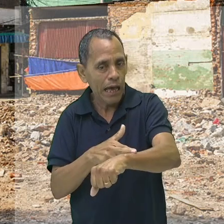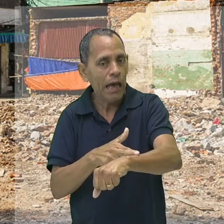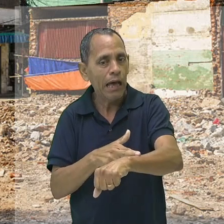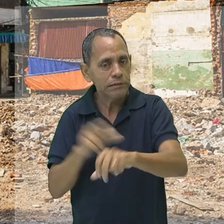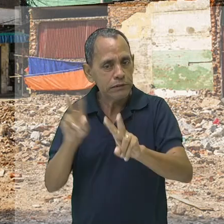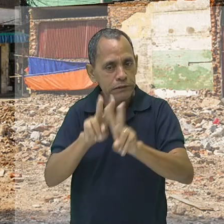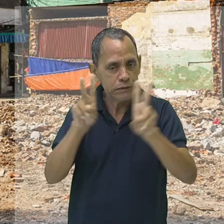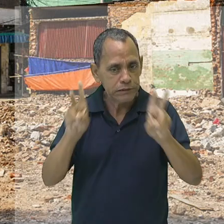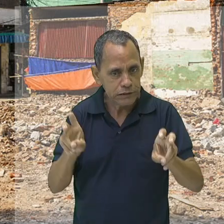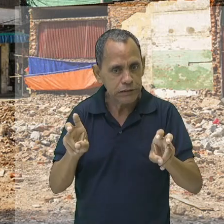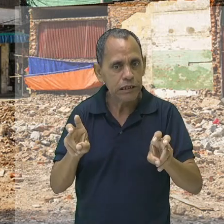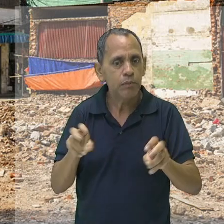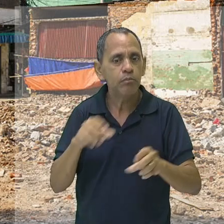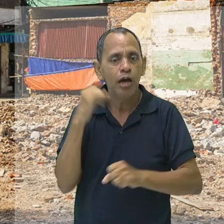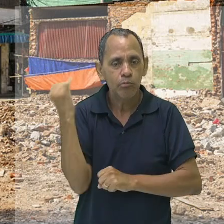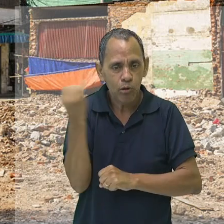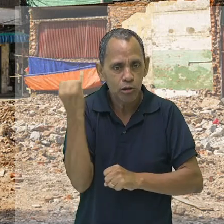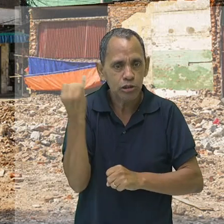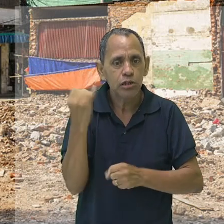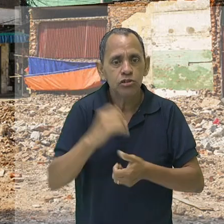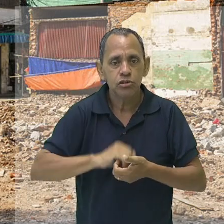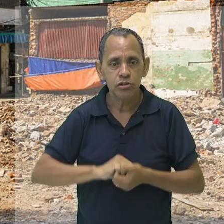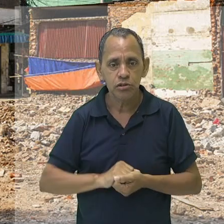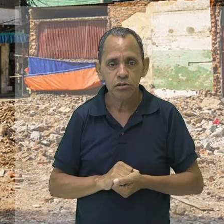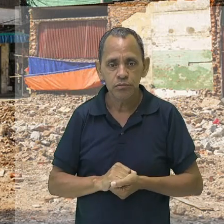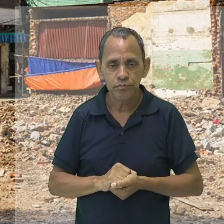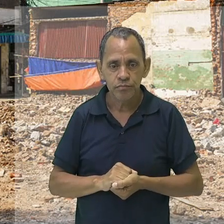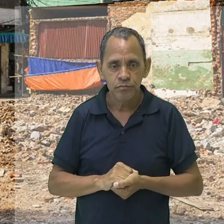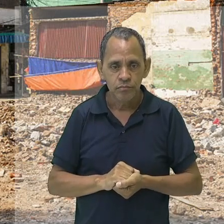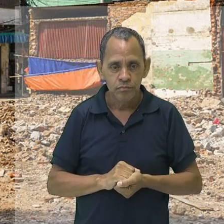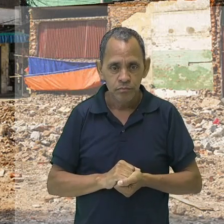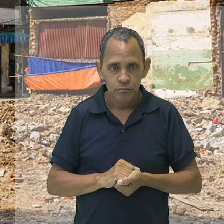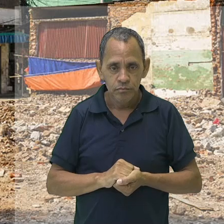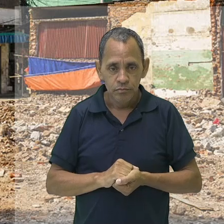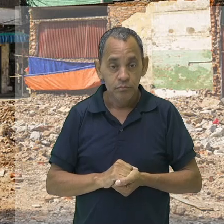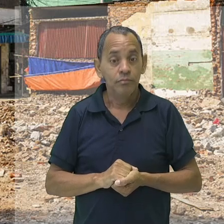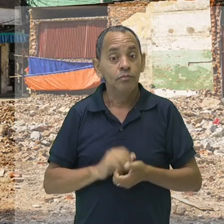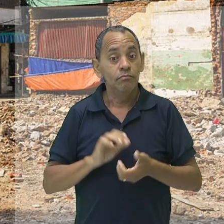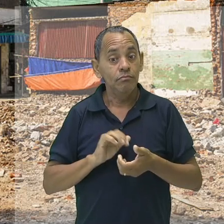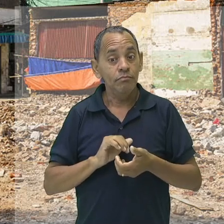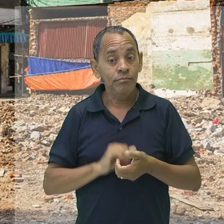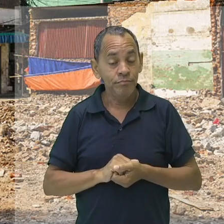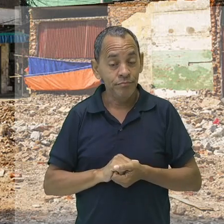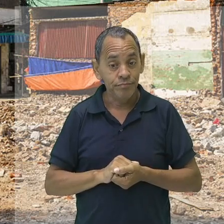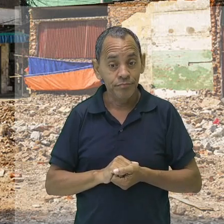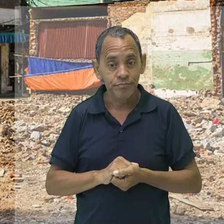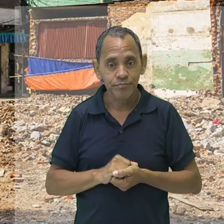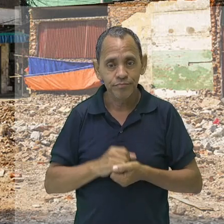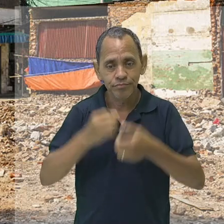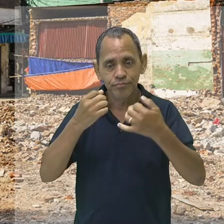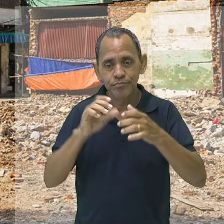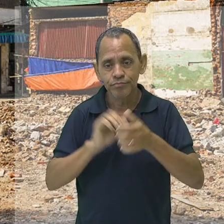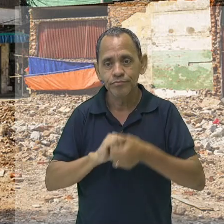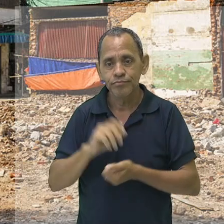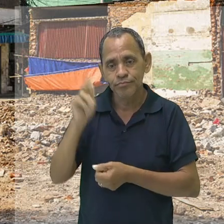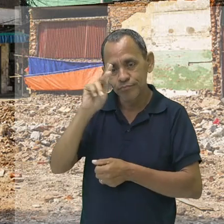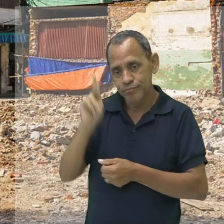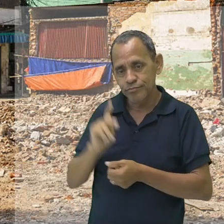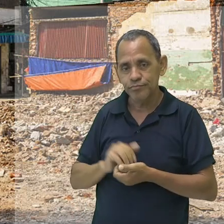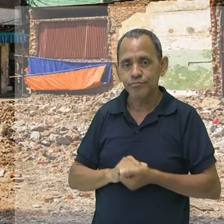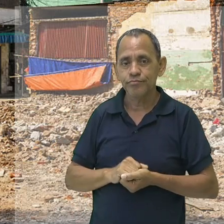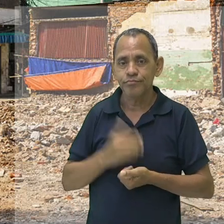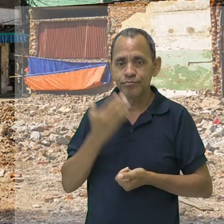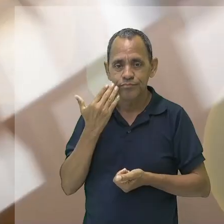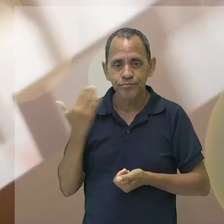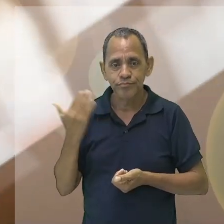e ela é reflexo, como a gente sabe, de todo um histórico. Opa, falei história, vamos ter que dar uma paradinha e ir para o nosso Humanas Verso pedir ajuda.